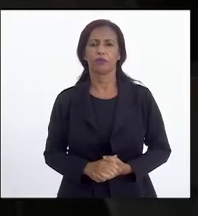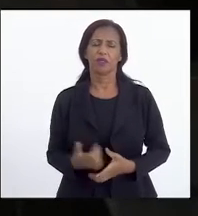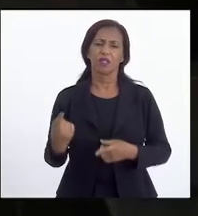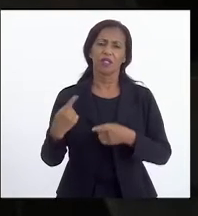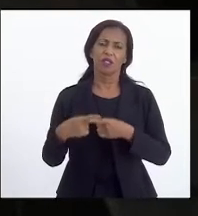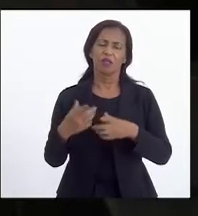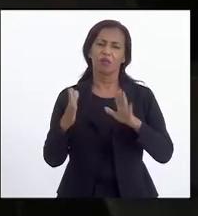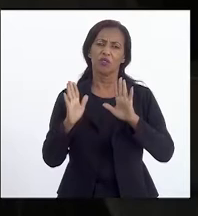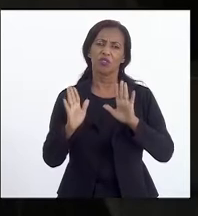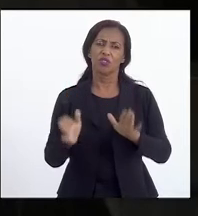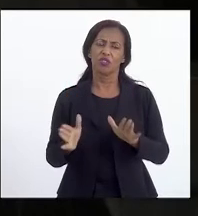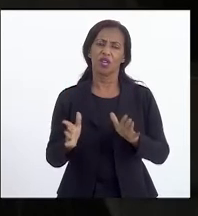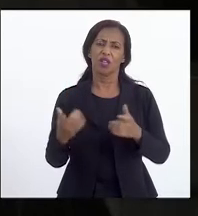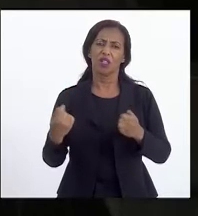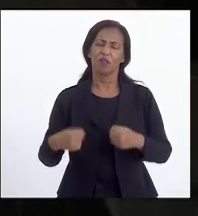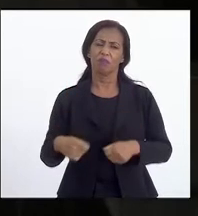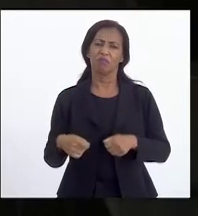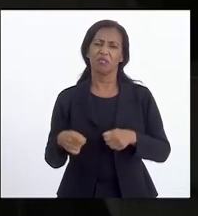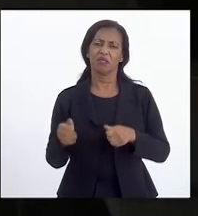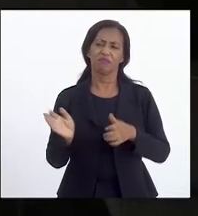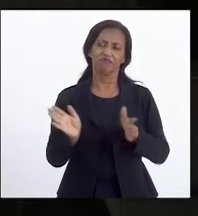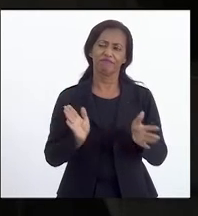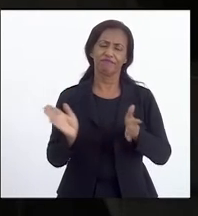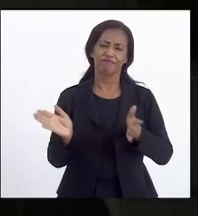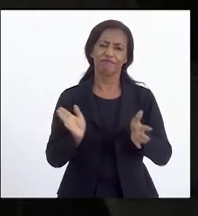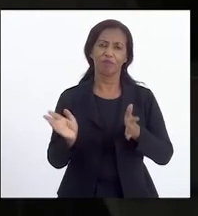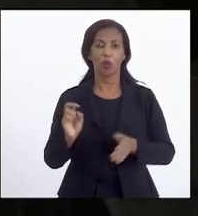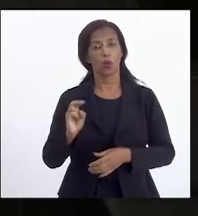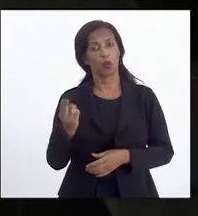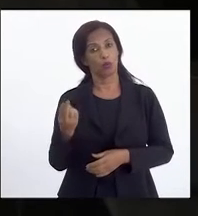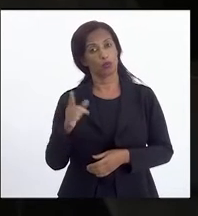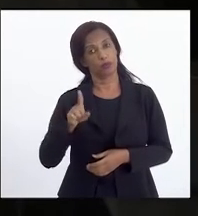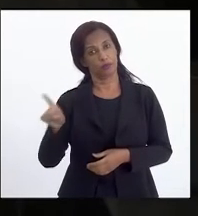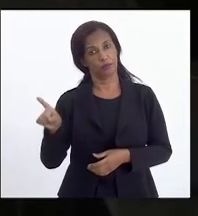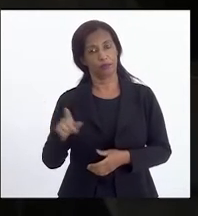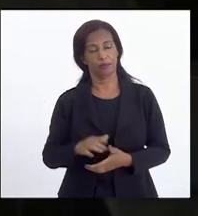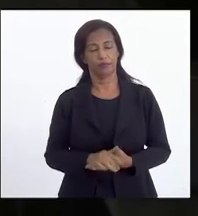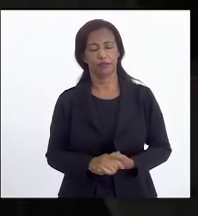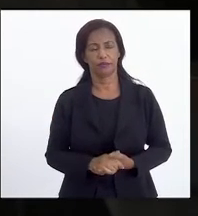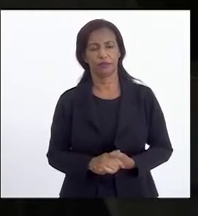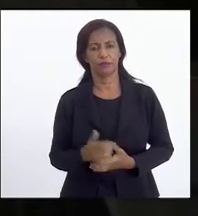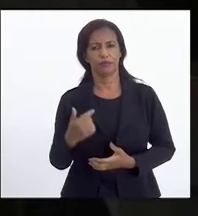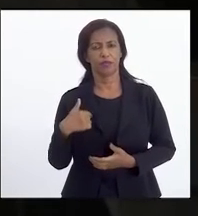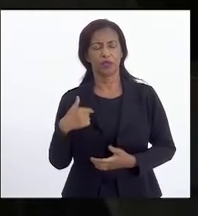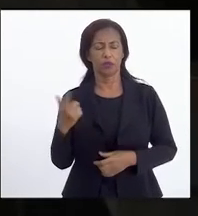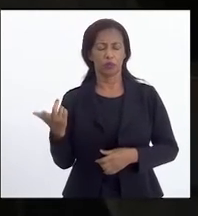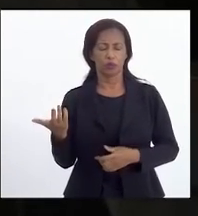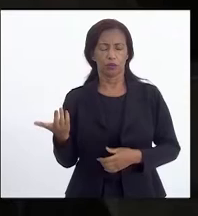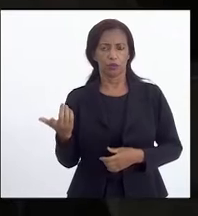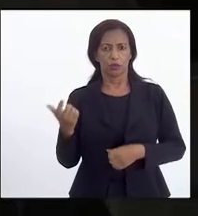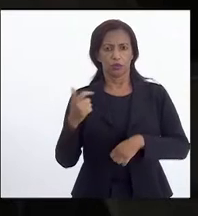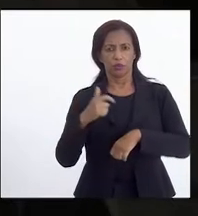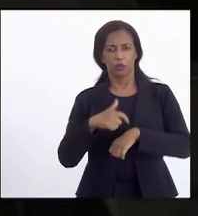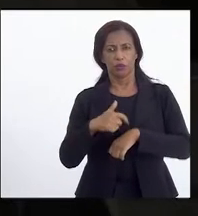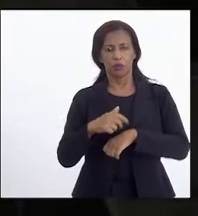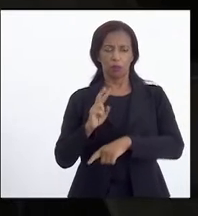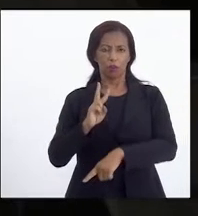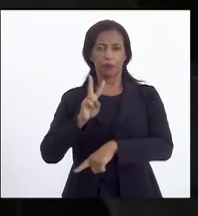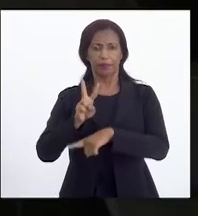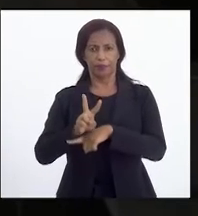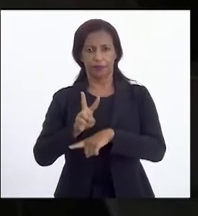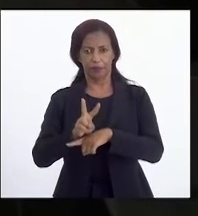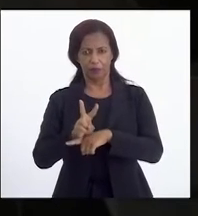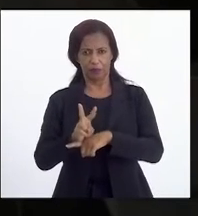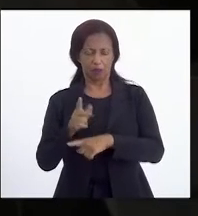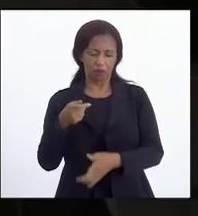porque já devemos flexibilizar ou não eu sou daqueles que defende